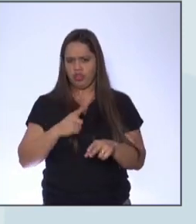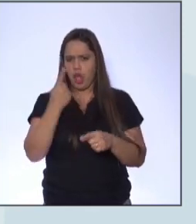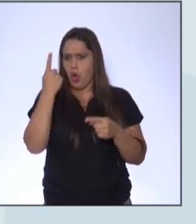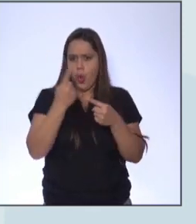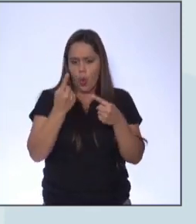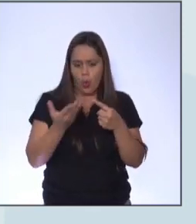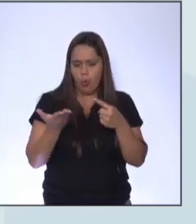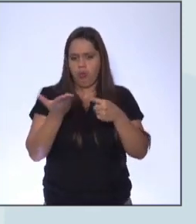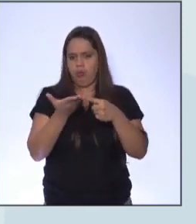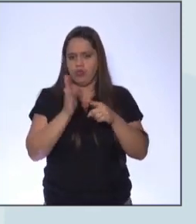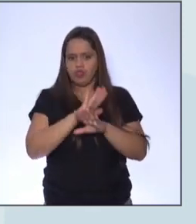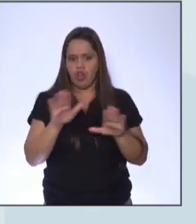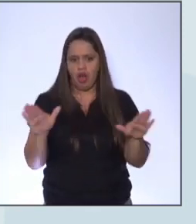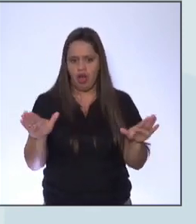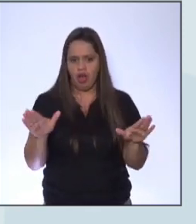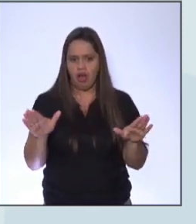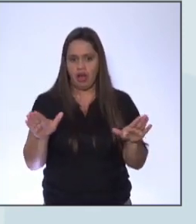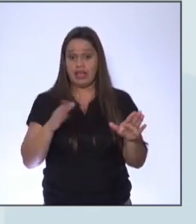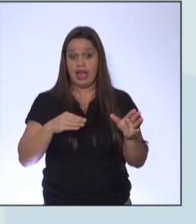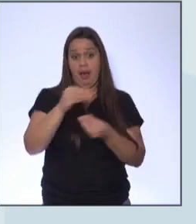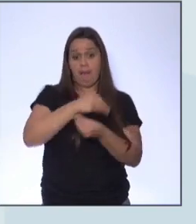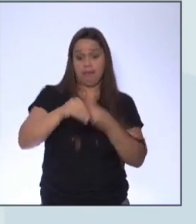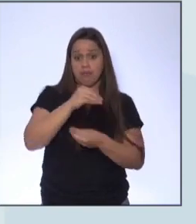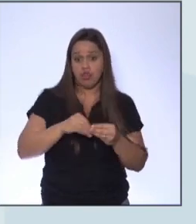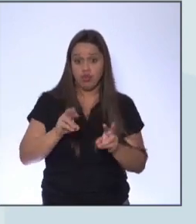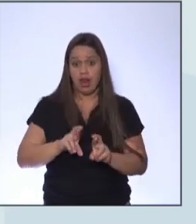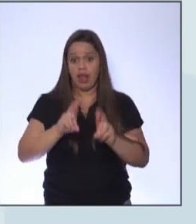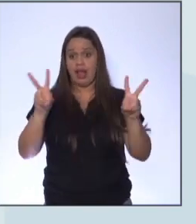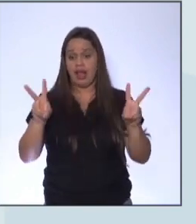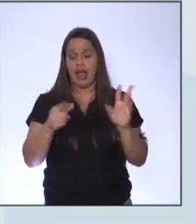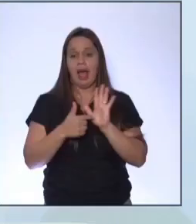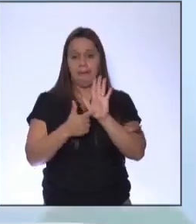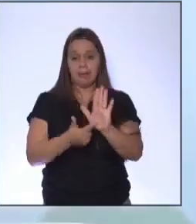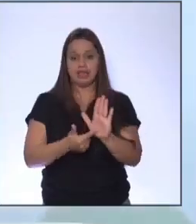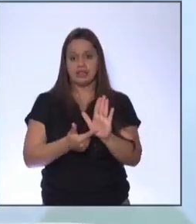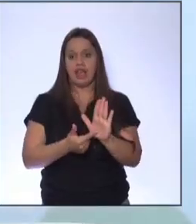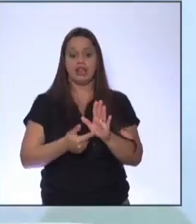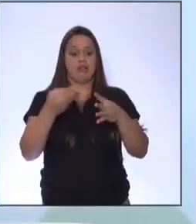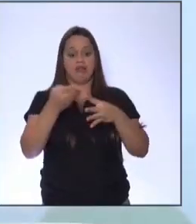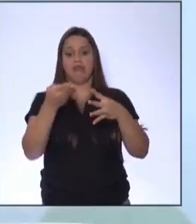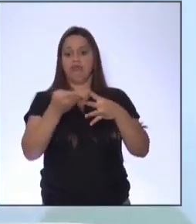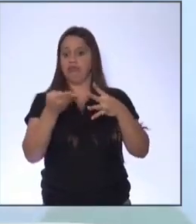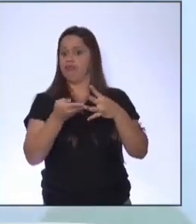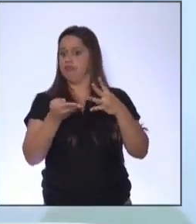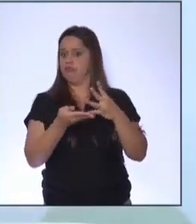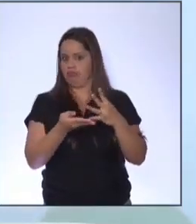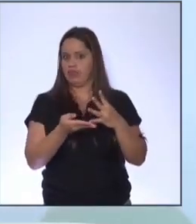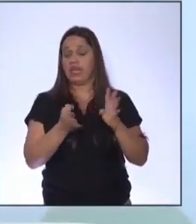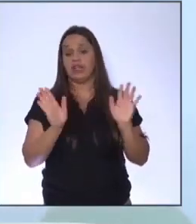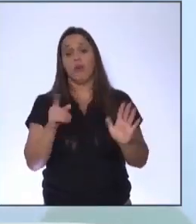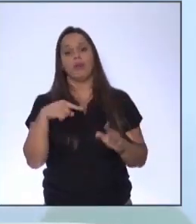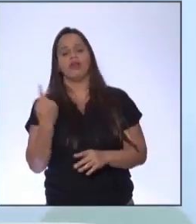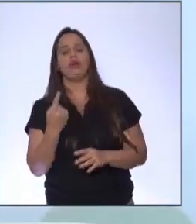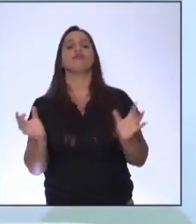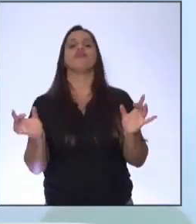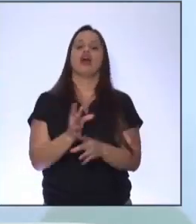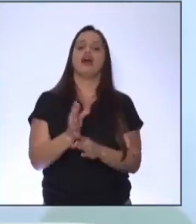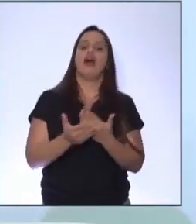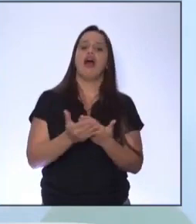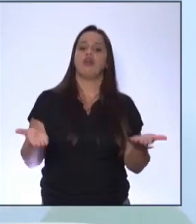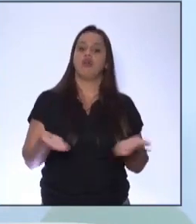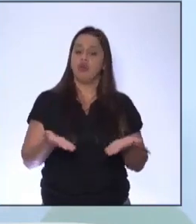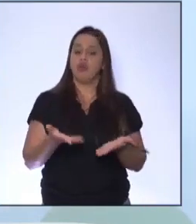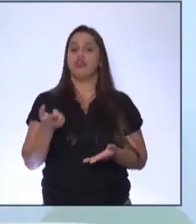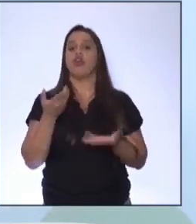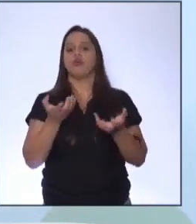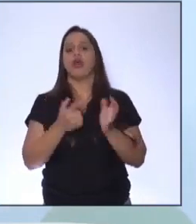mistura heterogênea é aquela que apresenta mais de uma fase. Tá legal? Para a gente poder finalizar nessa aula de hoje, eu quero mostrar aqui para vocês